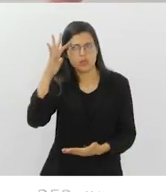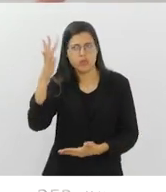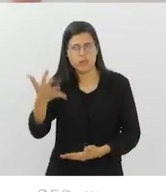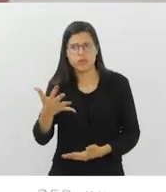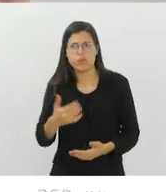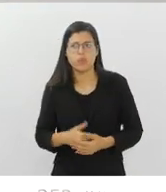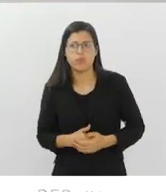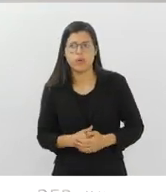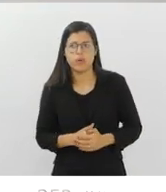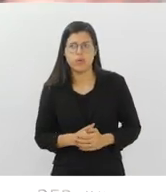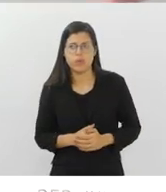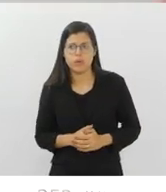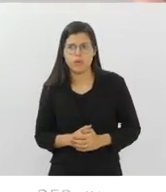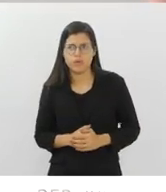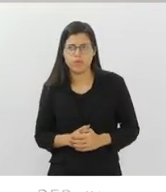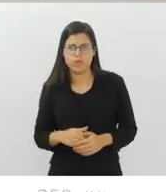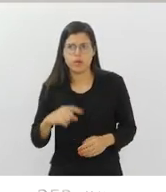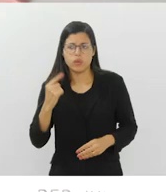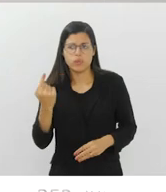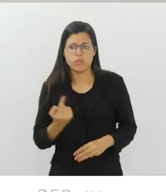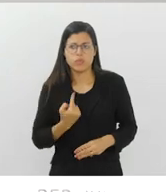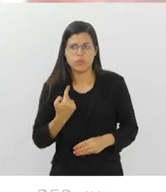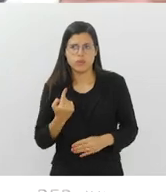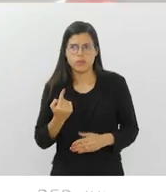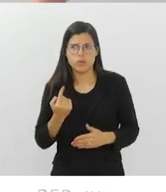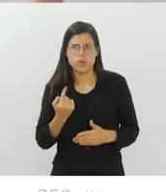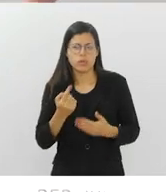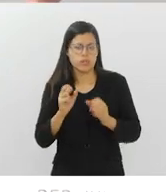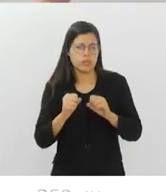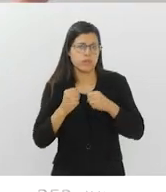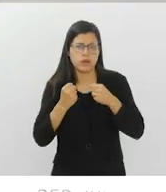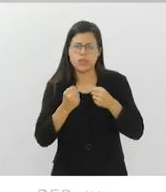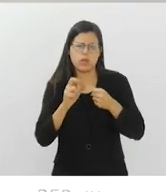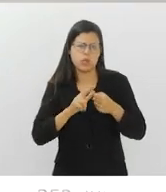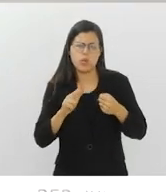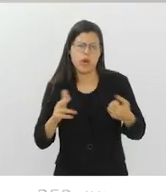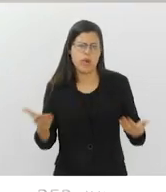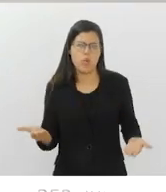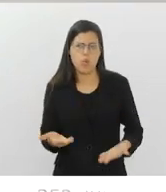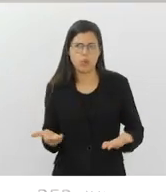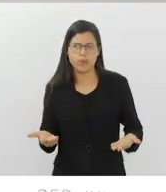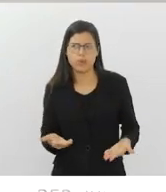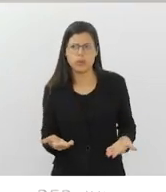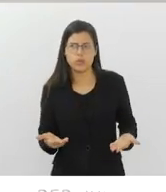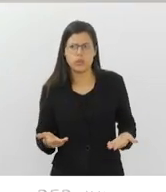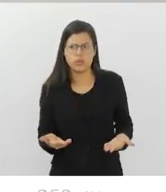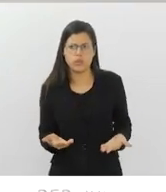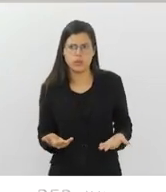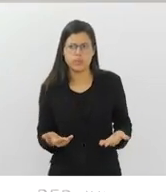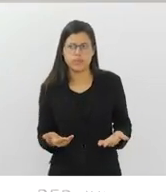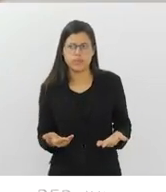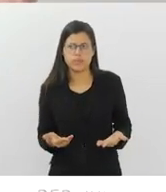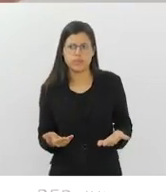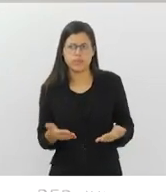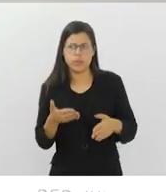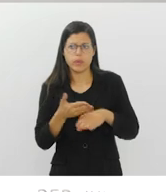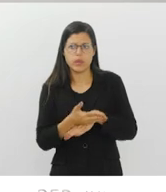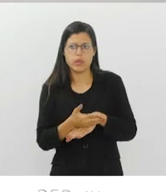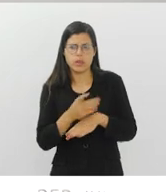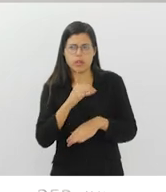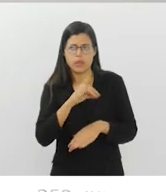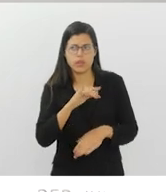é a questão. Nós estamos enfrentando isso, não é hoje que começou. Eu entrei deputado dia 1